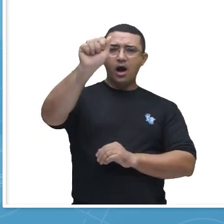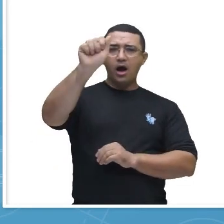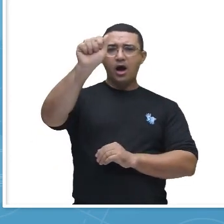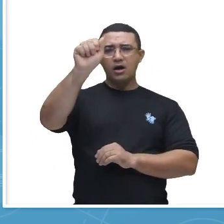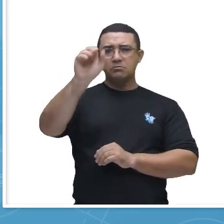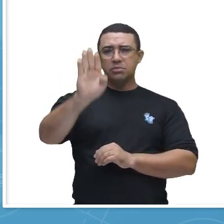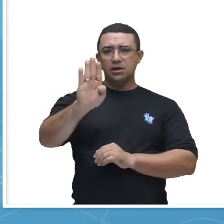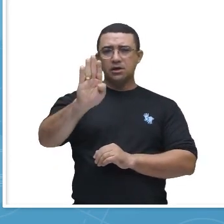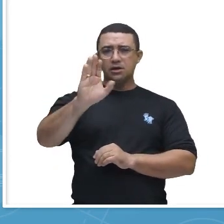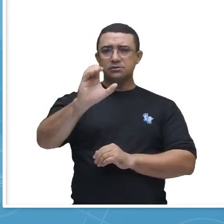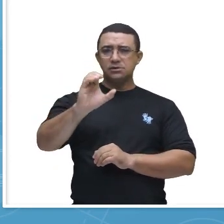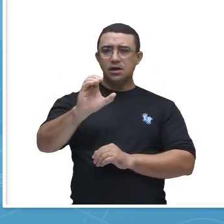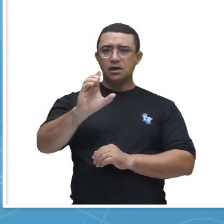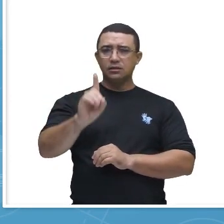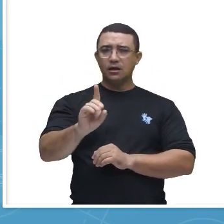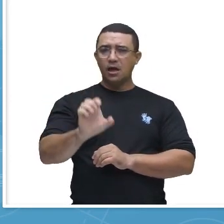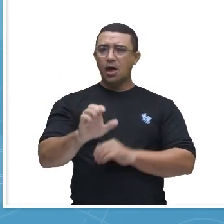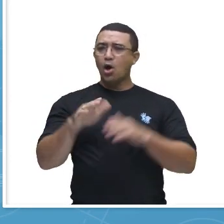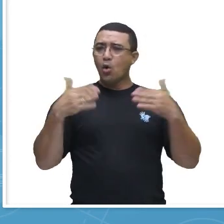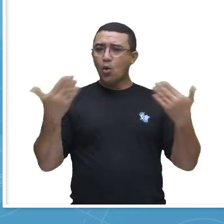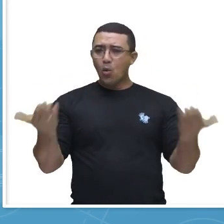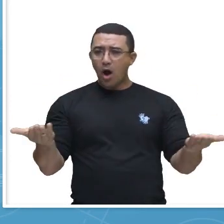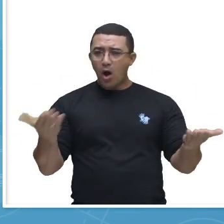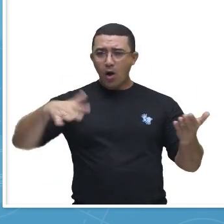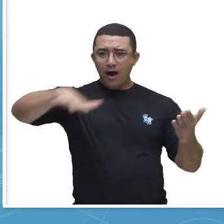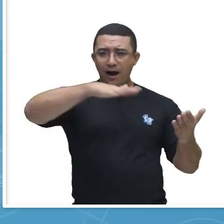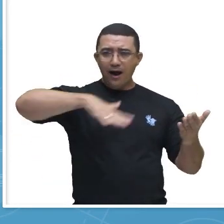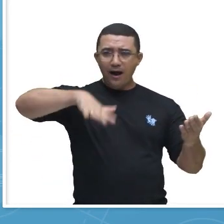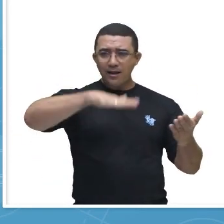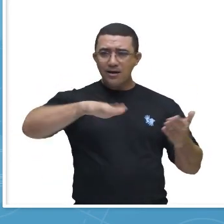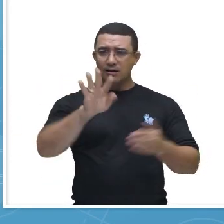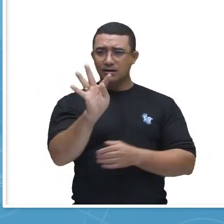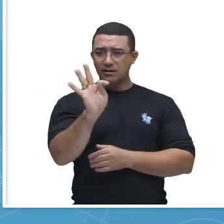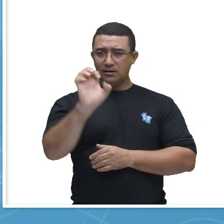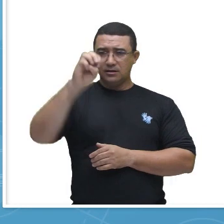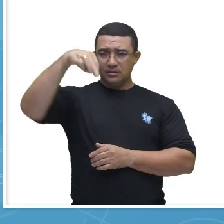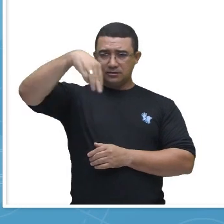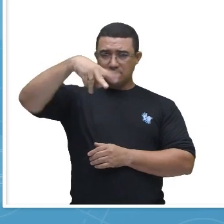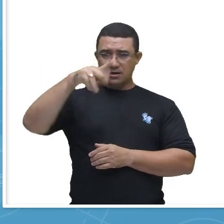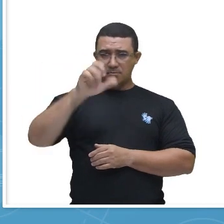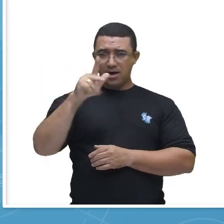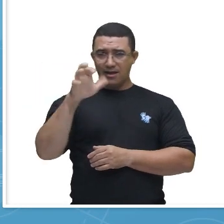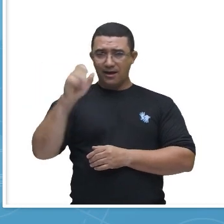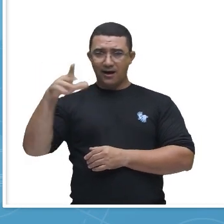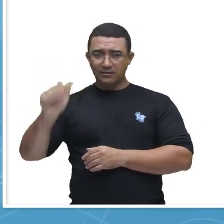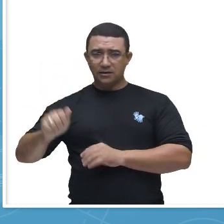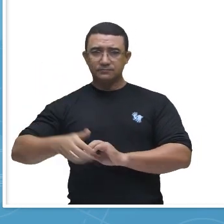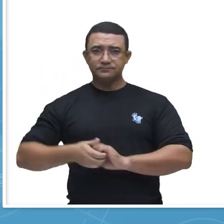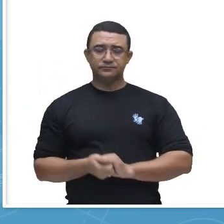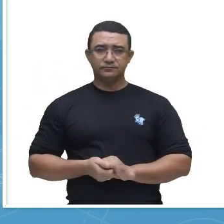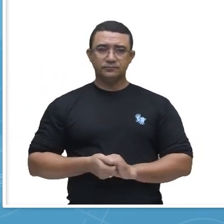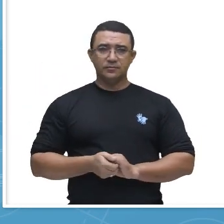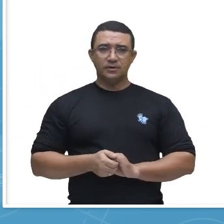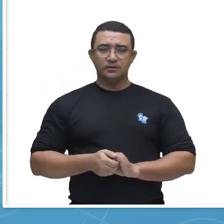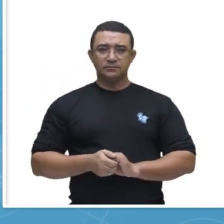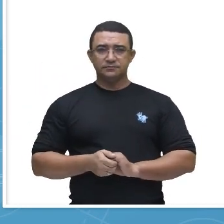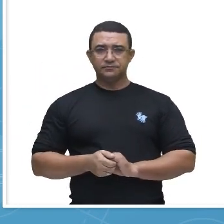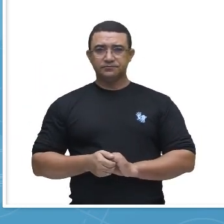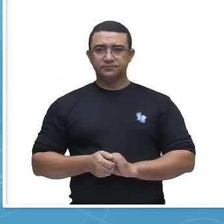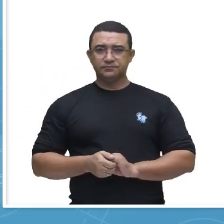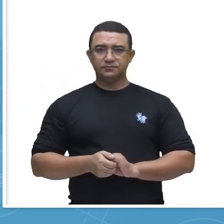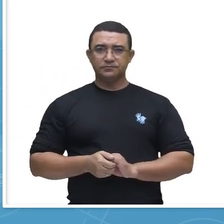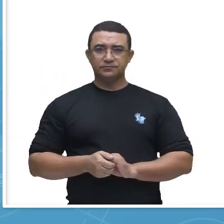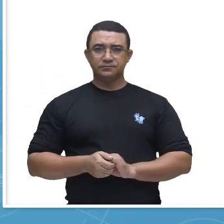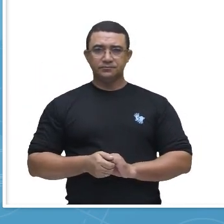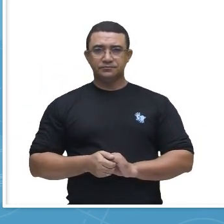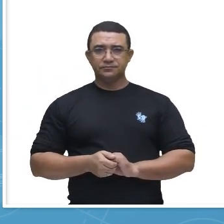imaginando aí, né, se esses países estão na zona temperada. Na letra B, a gente tem Canadá, Argentina e